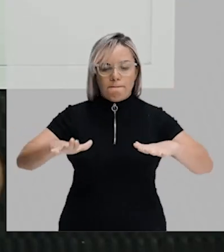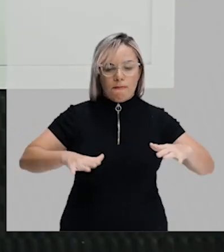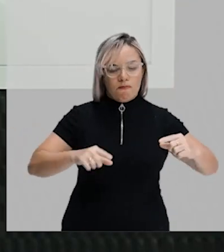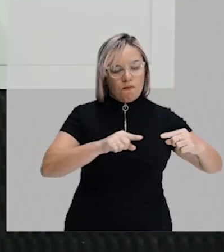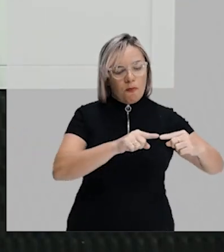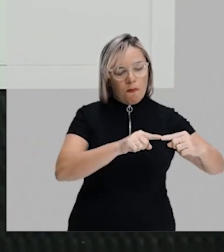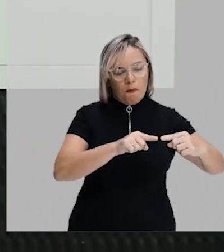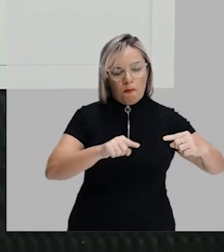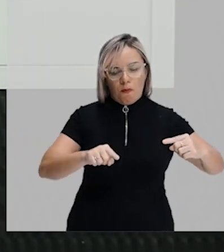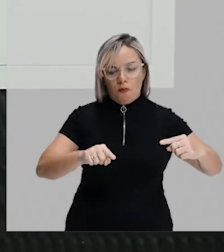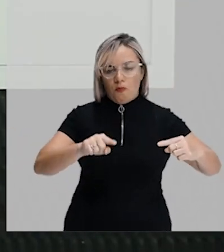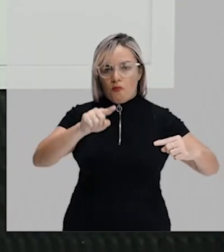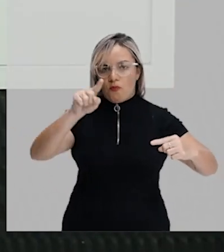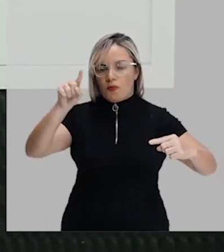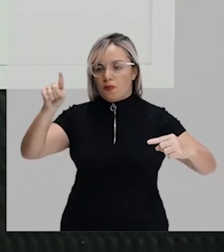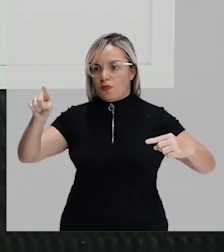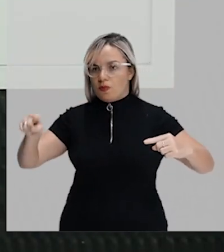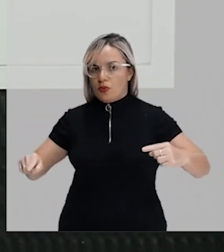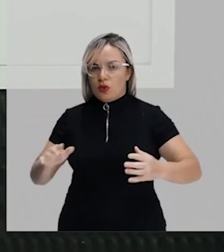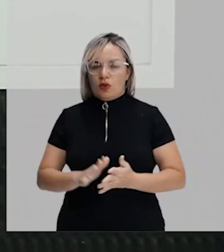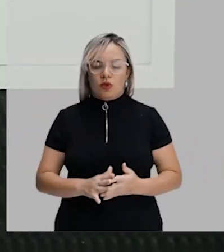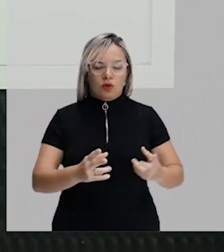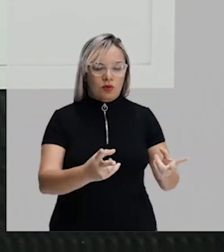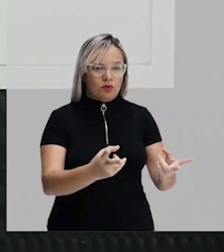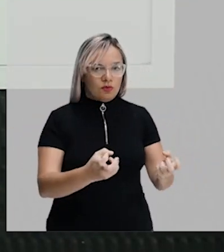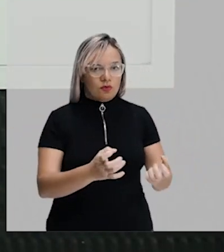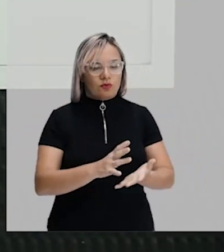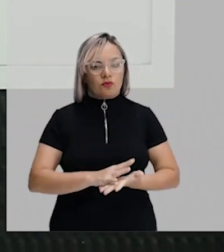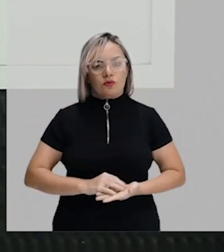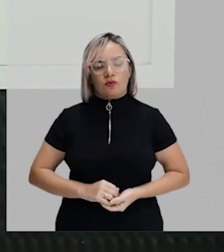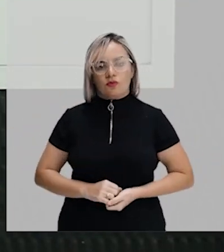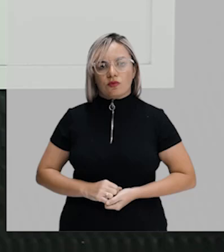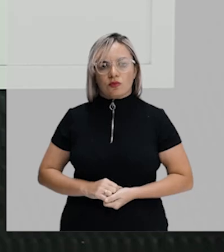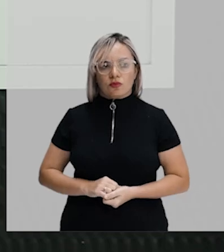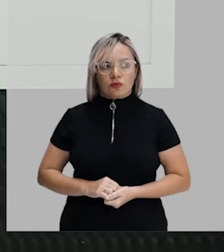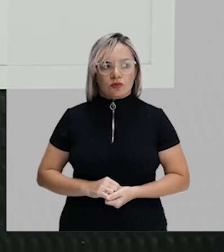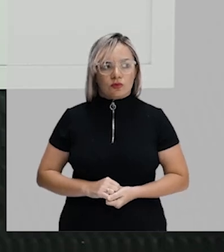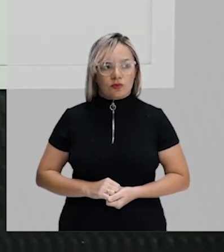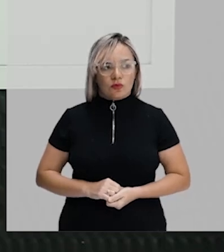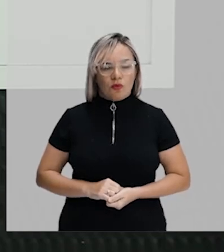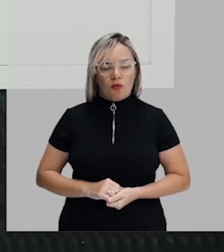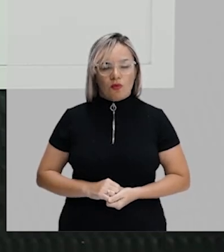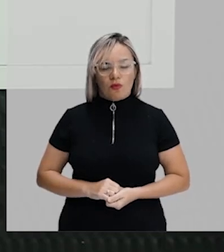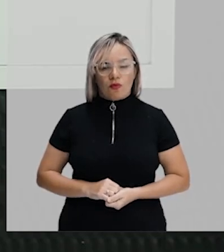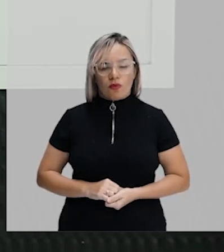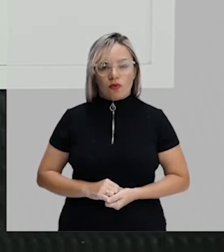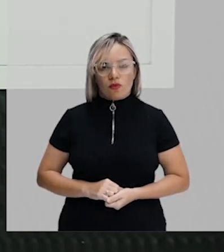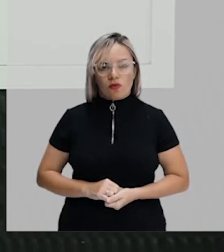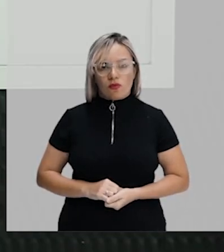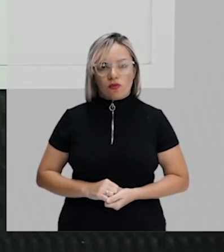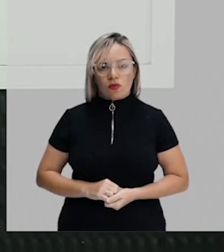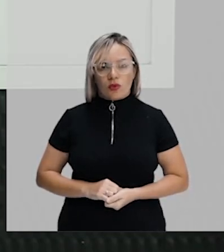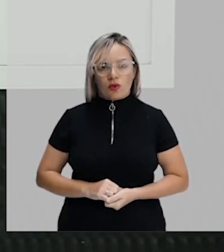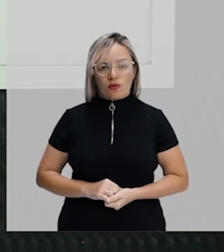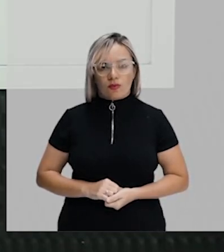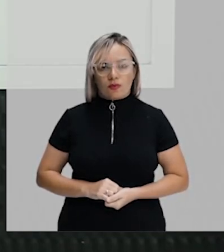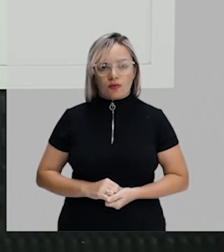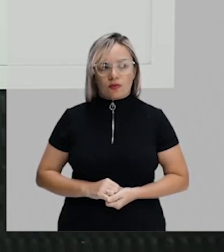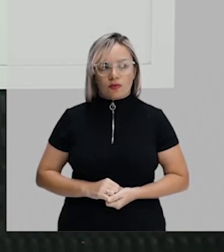ok? O que nós vamos perceber aqui vai ser o seguinte, vai ser, não